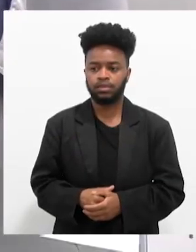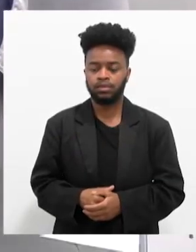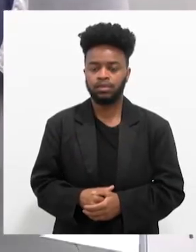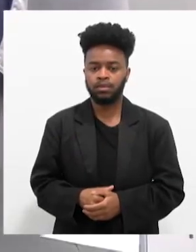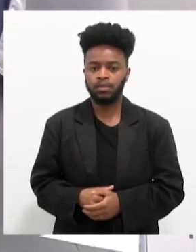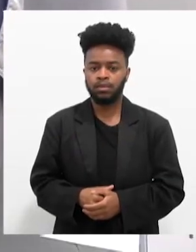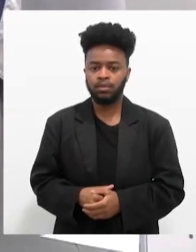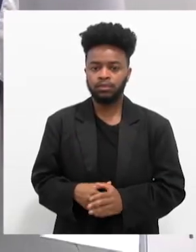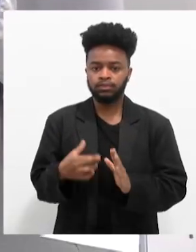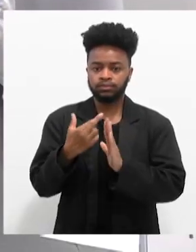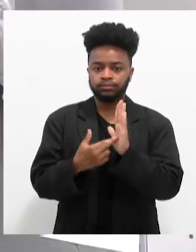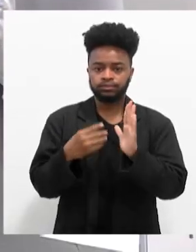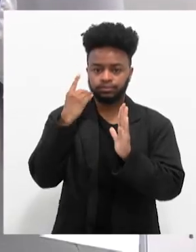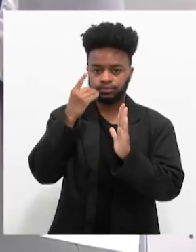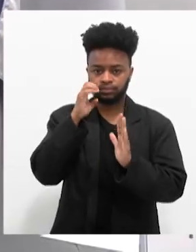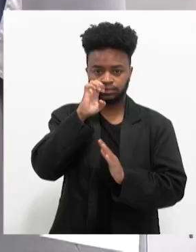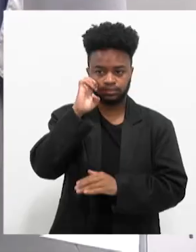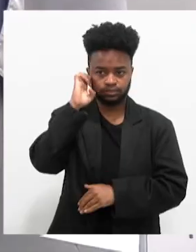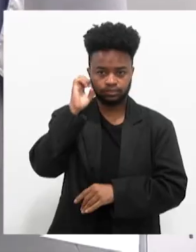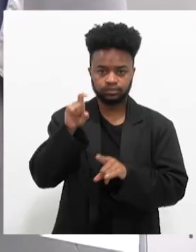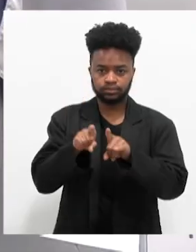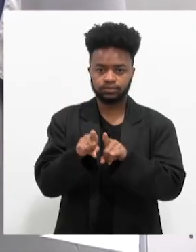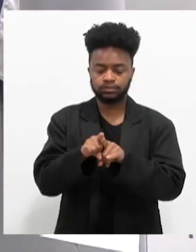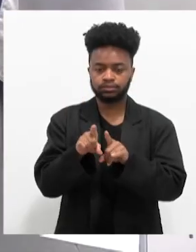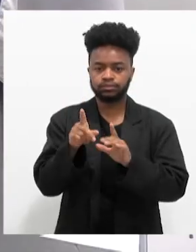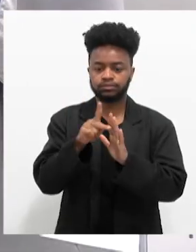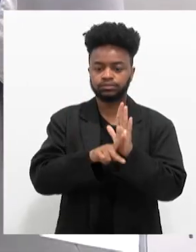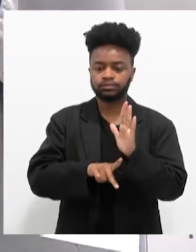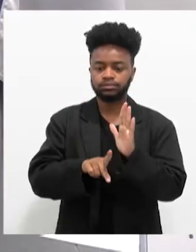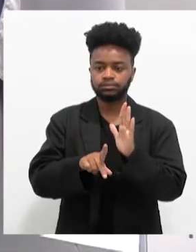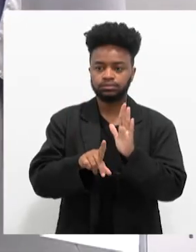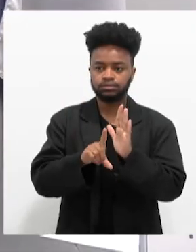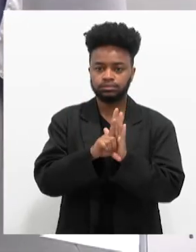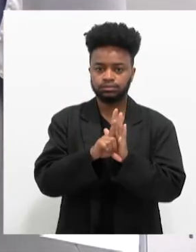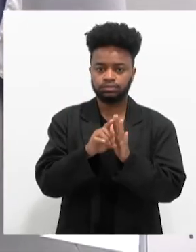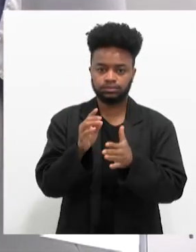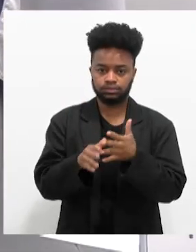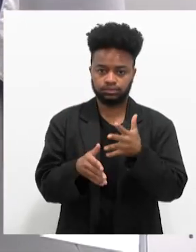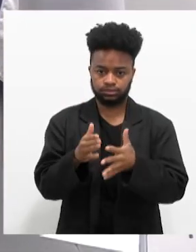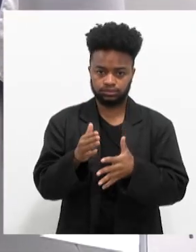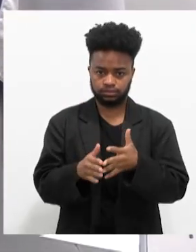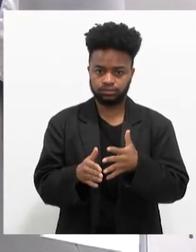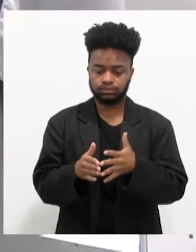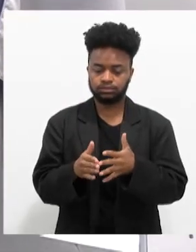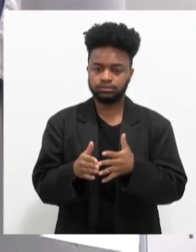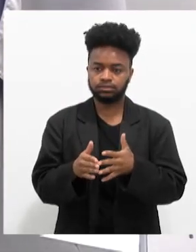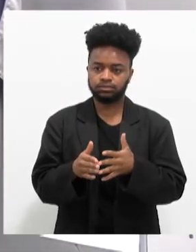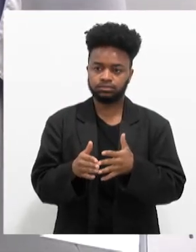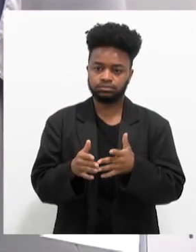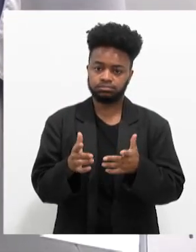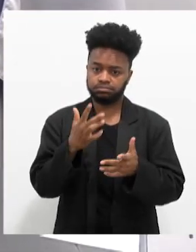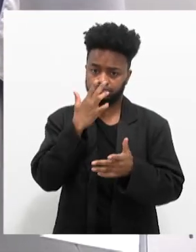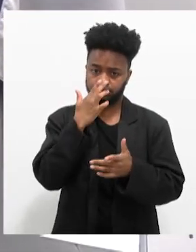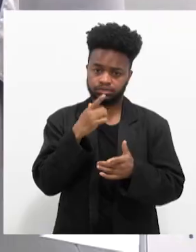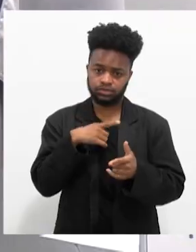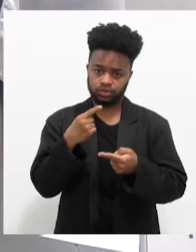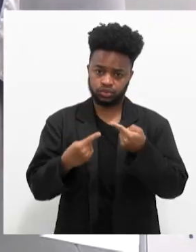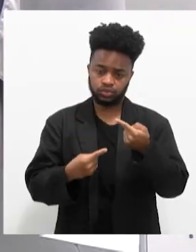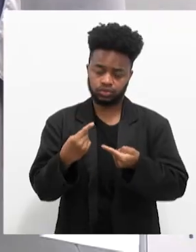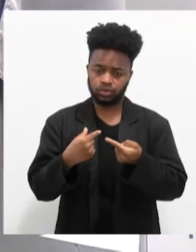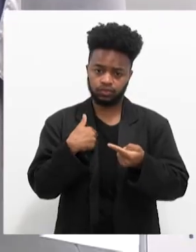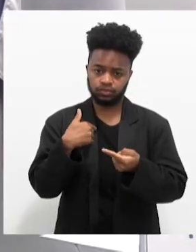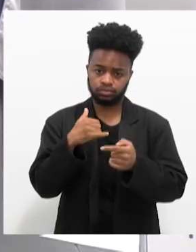é de relatoria da deputada Élica, também é um projeto de prejudicabilidade. Não me parece que gere discussão, vou cantar o